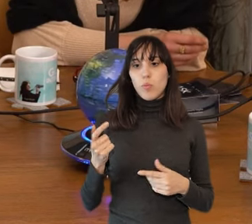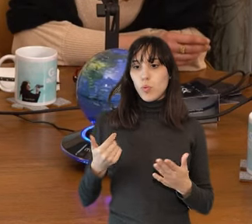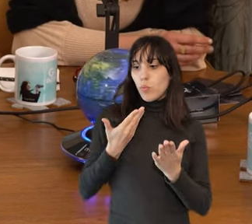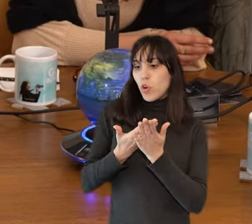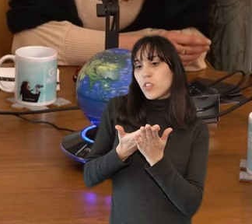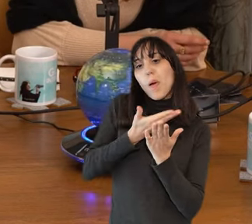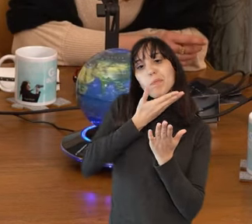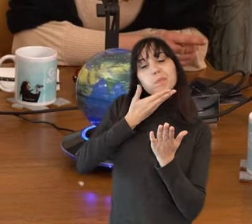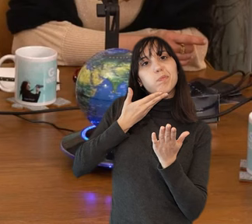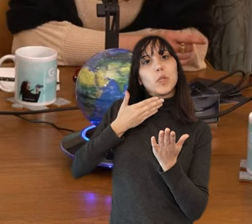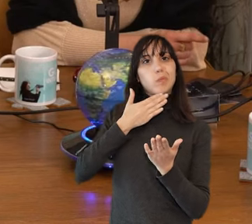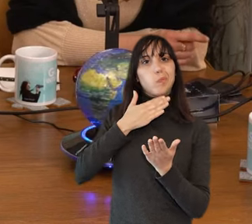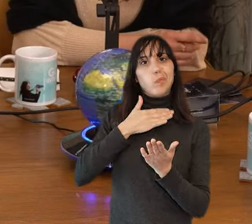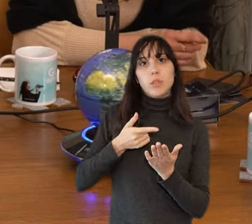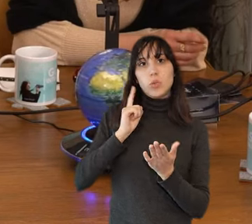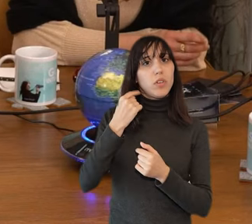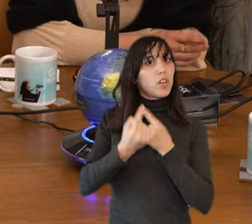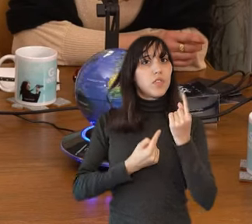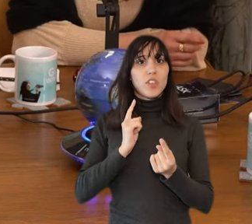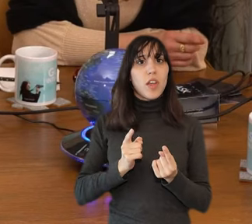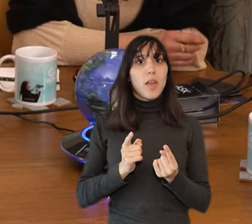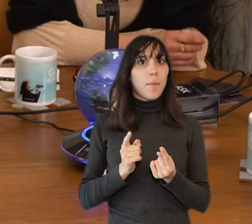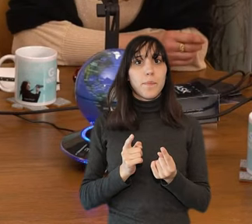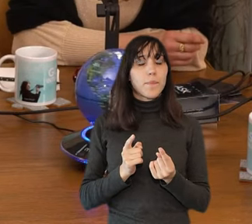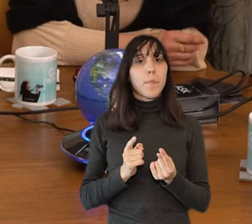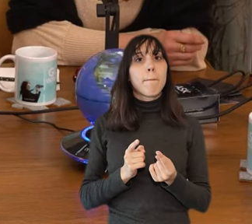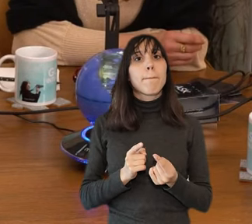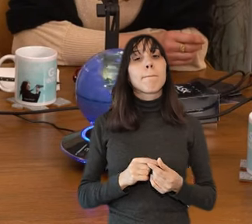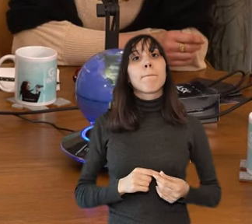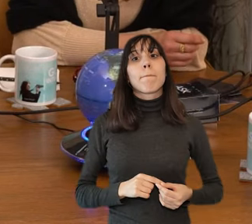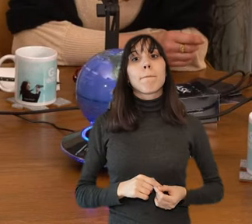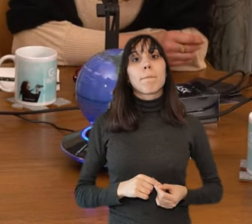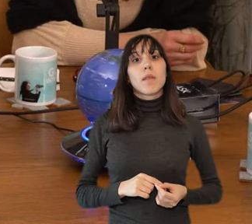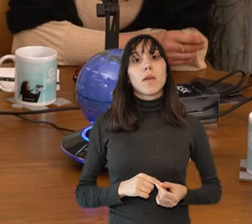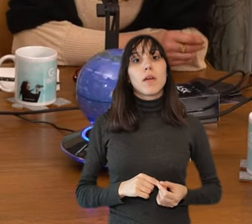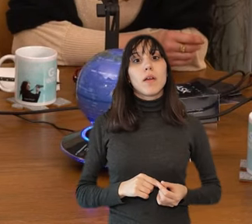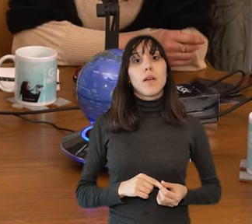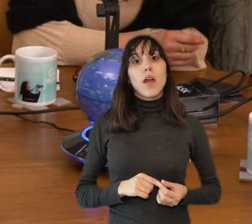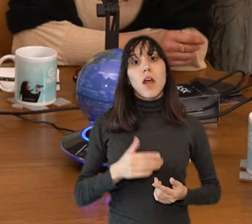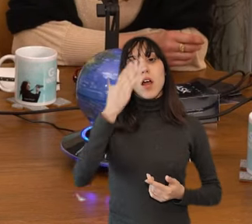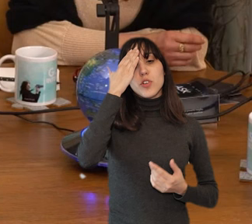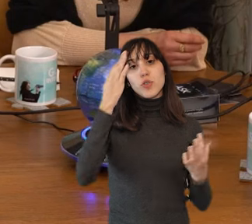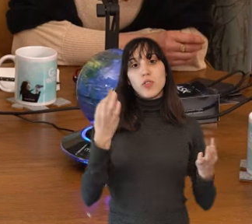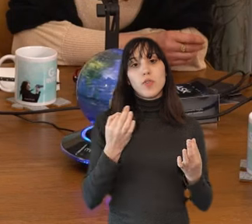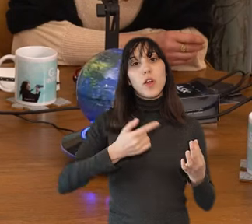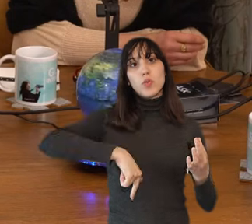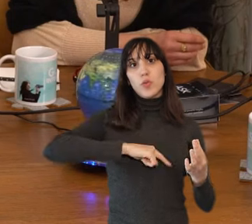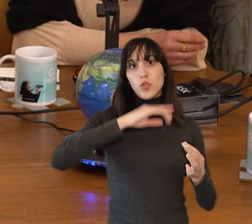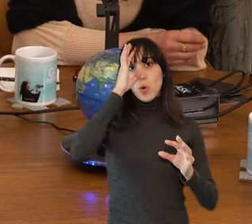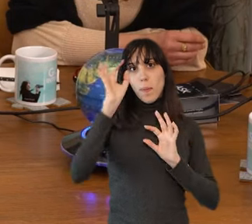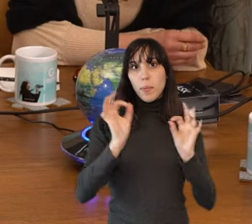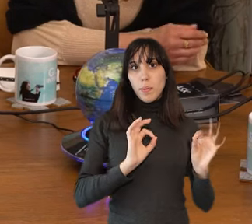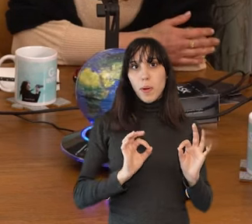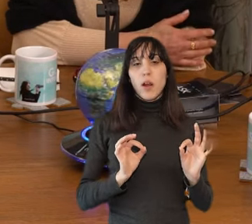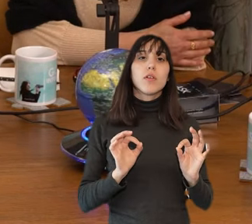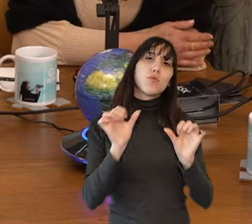é o suficiente é muitas vezes isso que acontece não é hum hum acho que nós nós não estamos preparados pelo